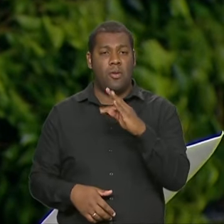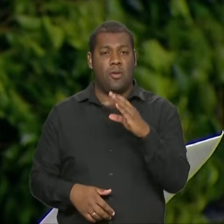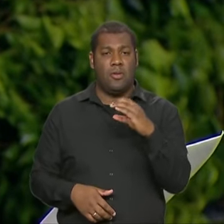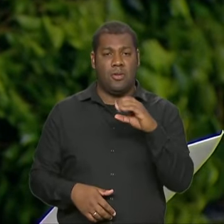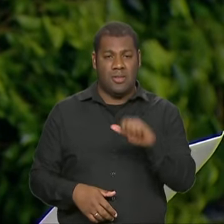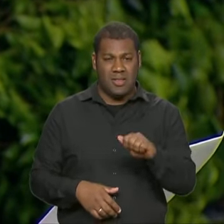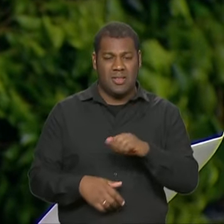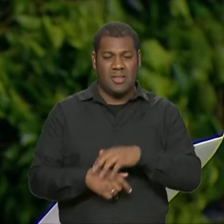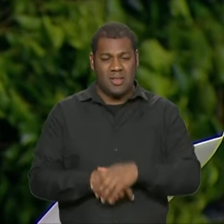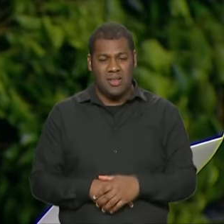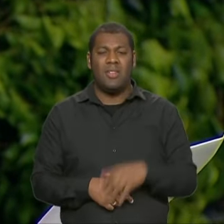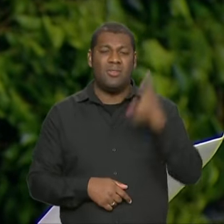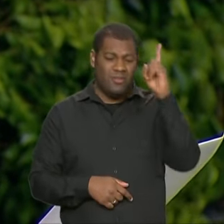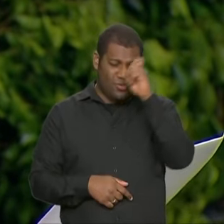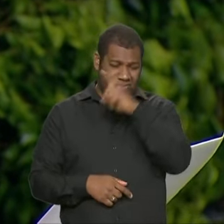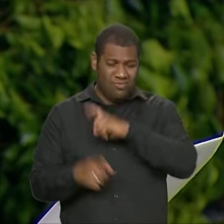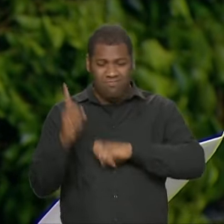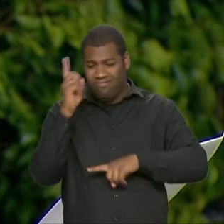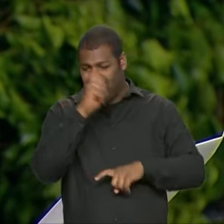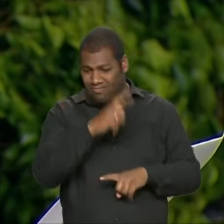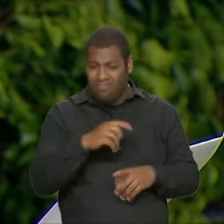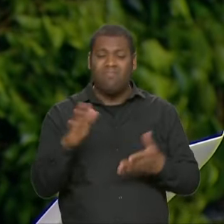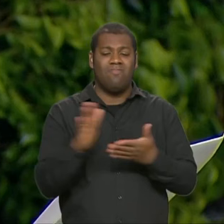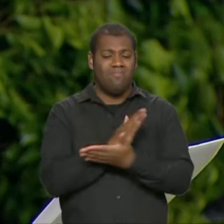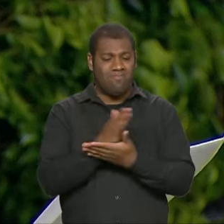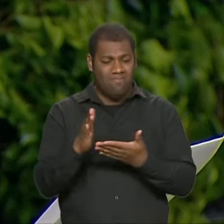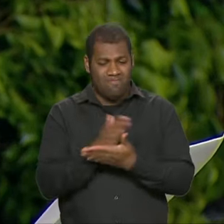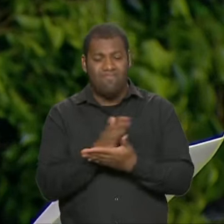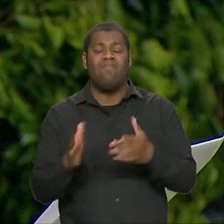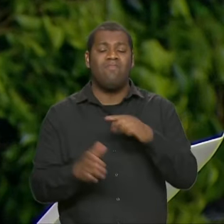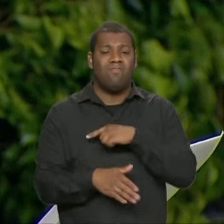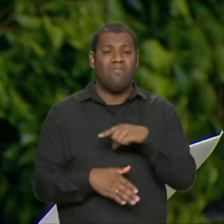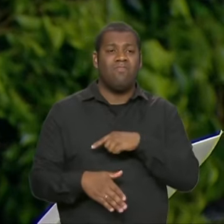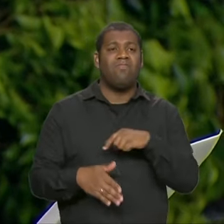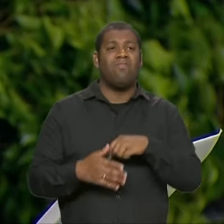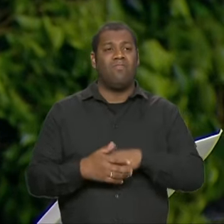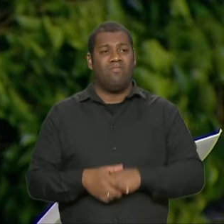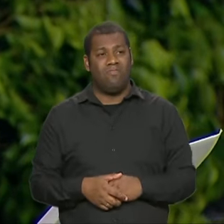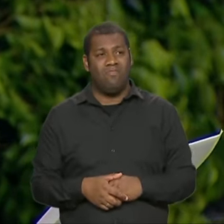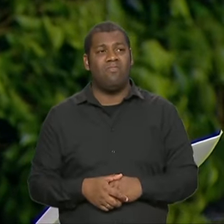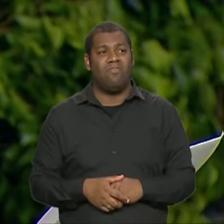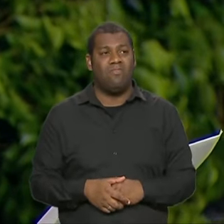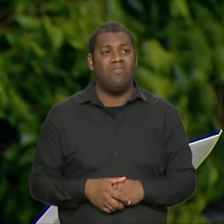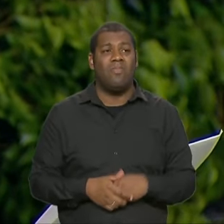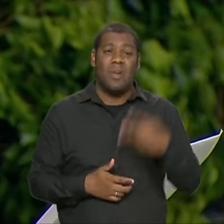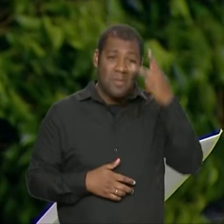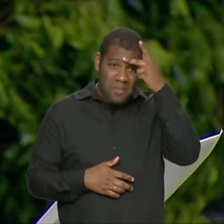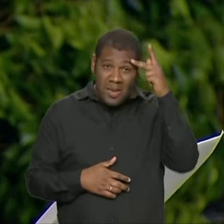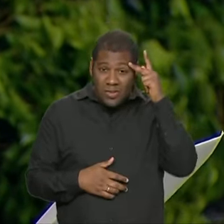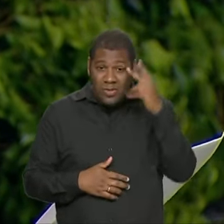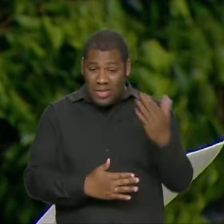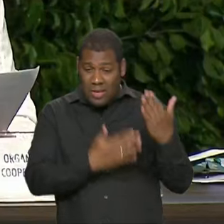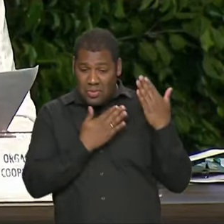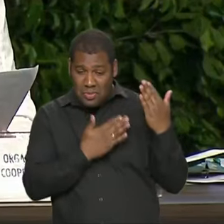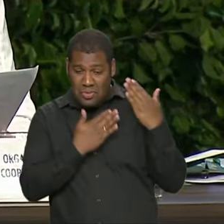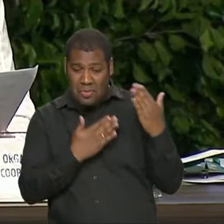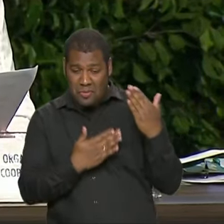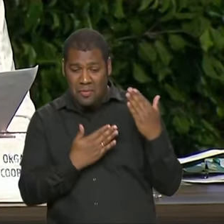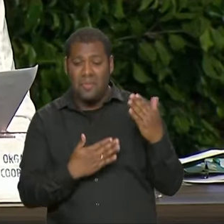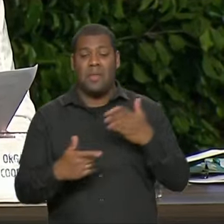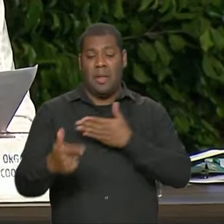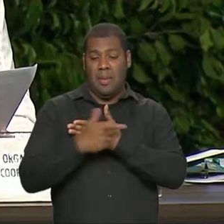anos, enfrentamos alguns embates que colocaram em dúvida a nossa funcionalidade. Isso é consequência